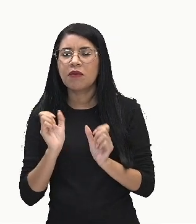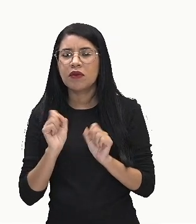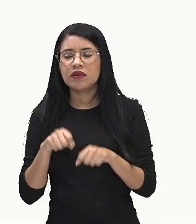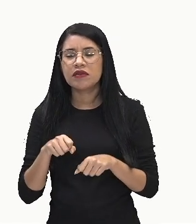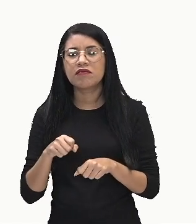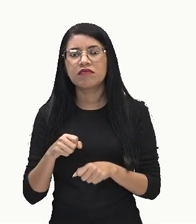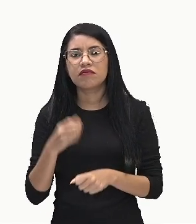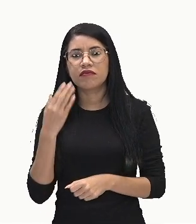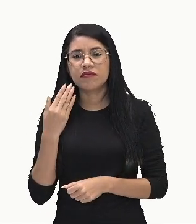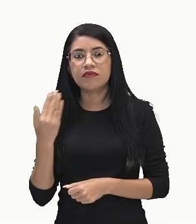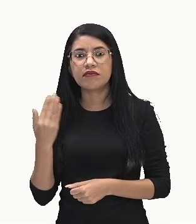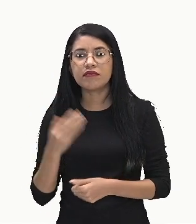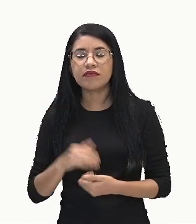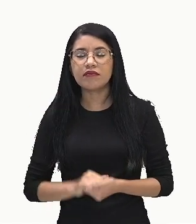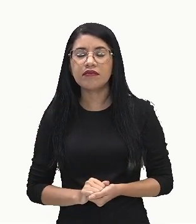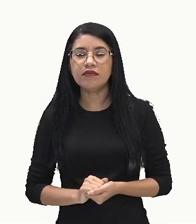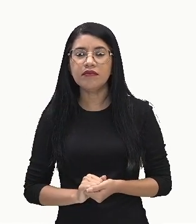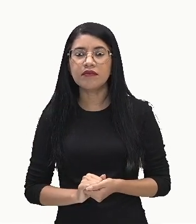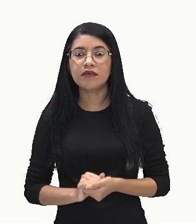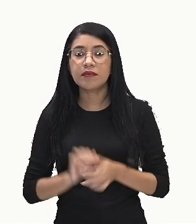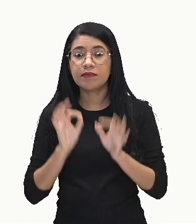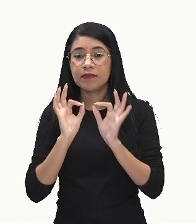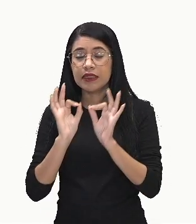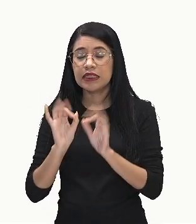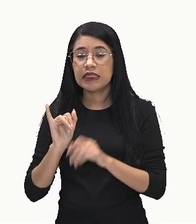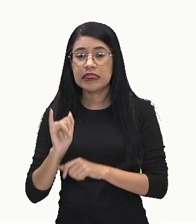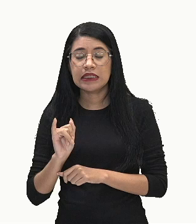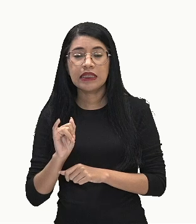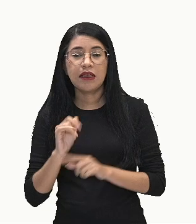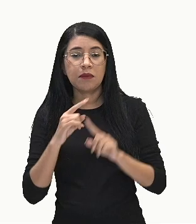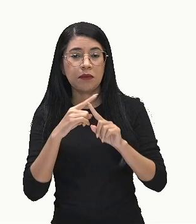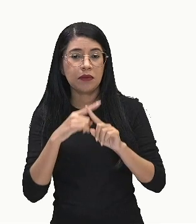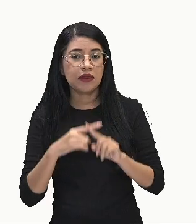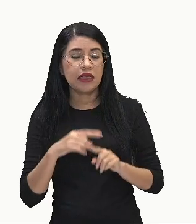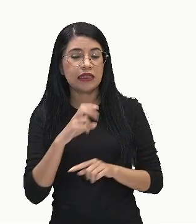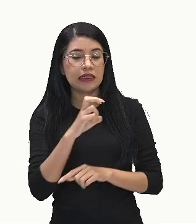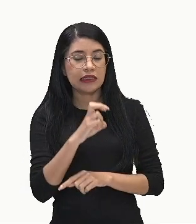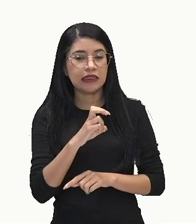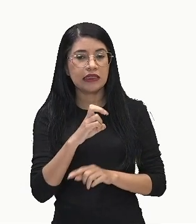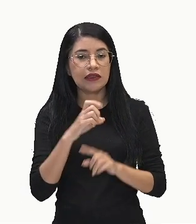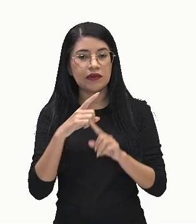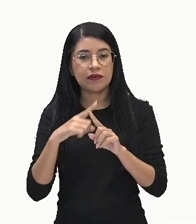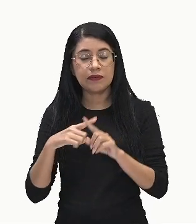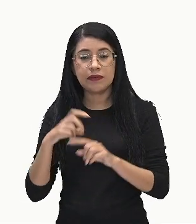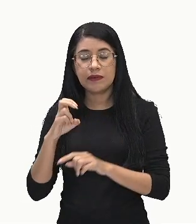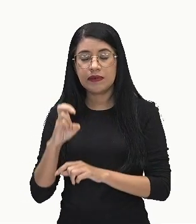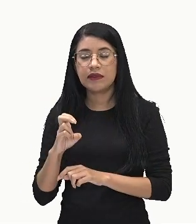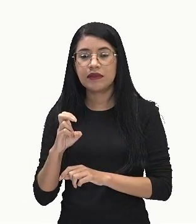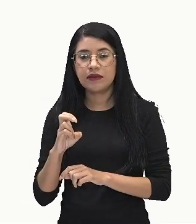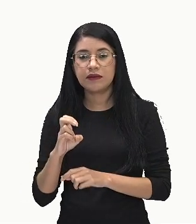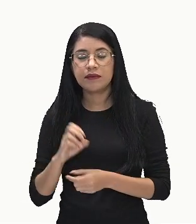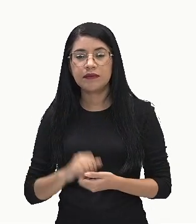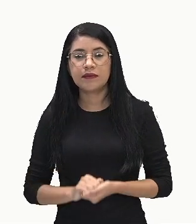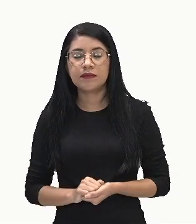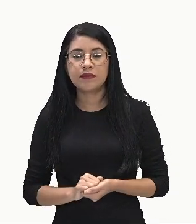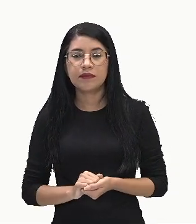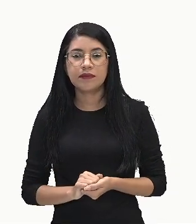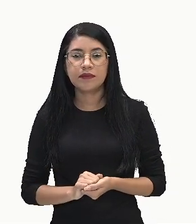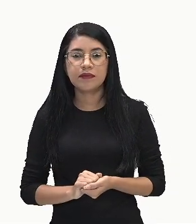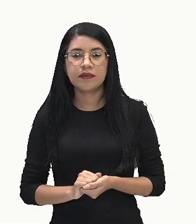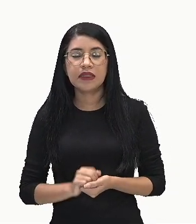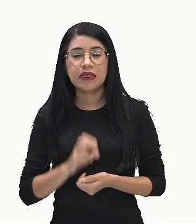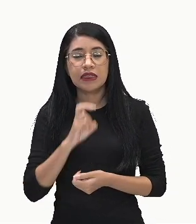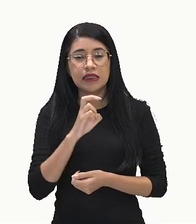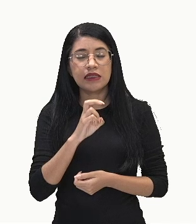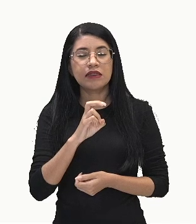atenção aqui, ó. Se você multiplicar 5 vezes 5, a gente vai fazer o processo inverso agora, tá? 5 vezes 5 é